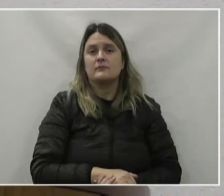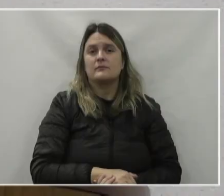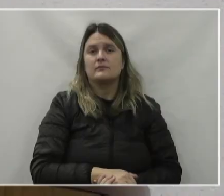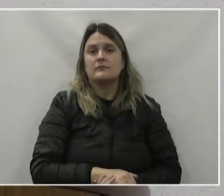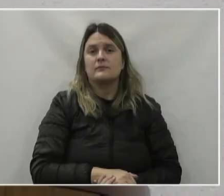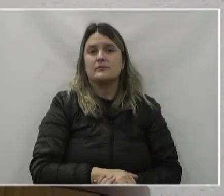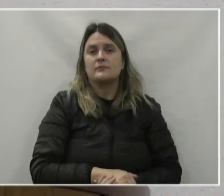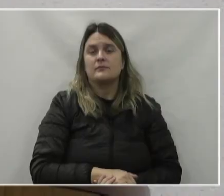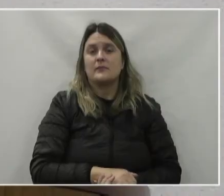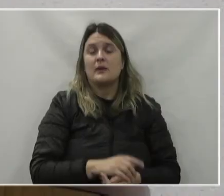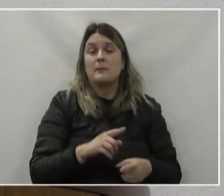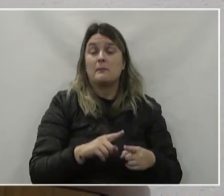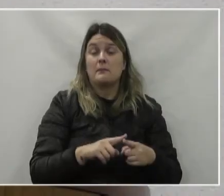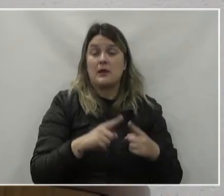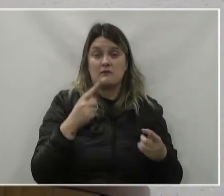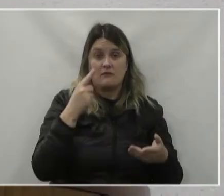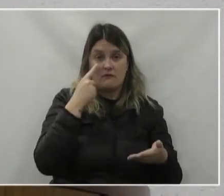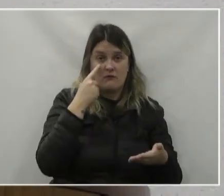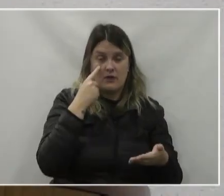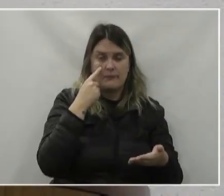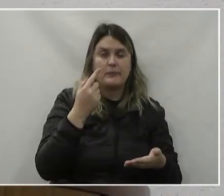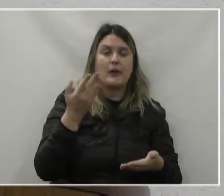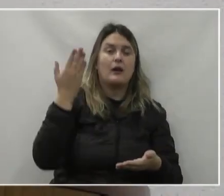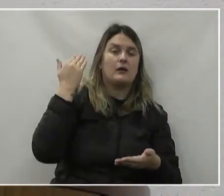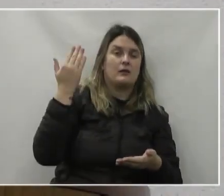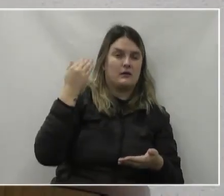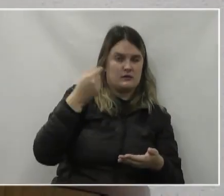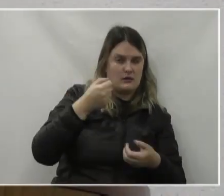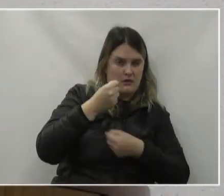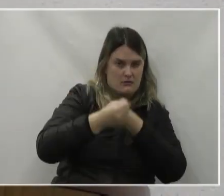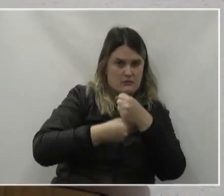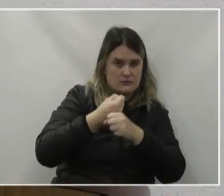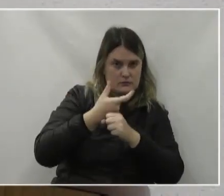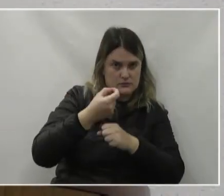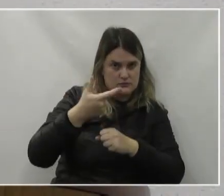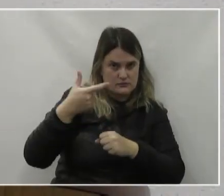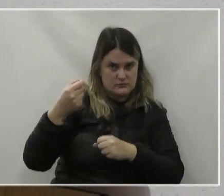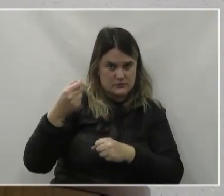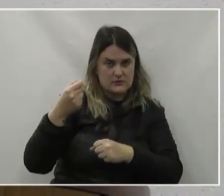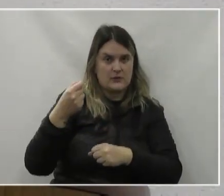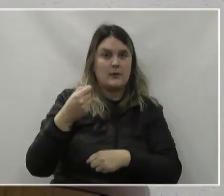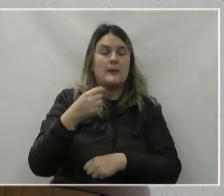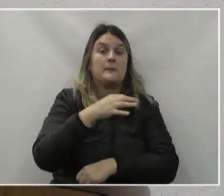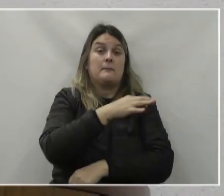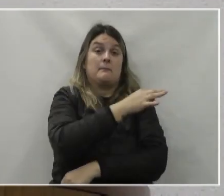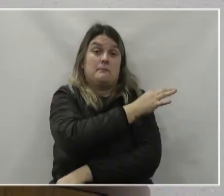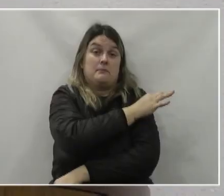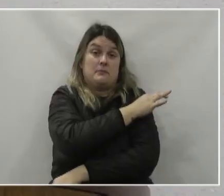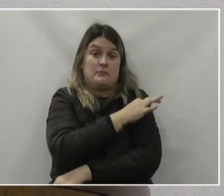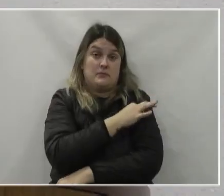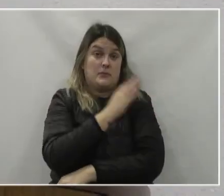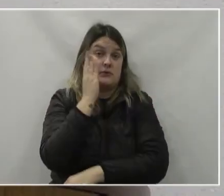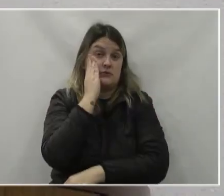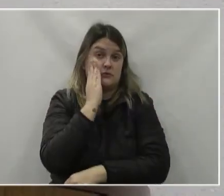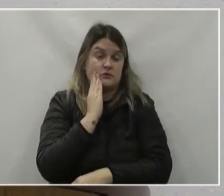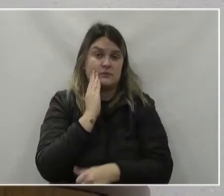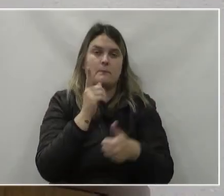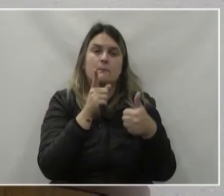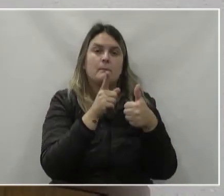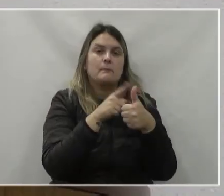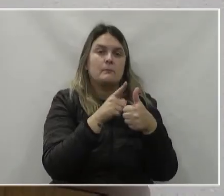breve. Mas, naquela oportunidade, o então prefeito à época, senhor Bashir, ele primeiro